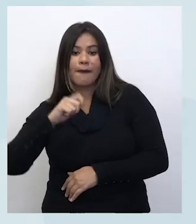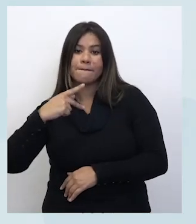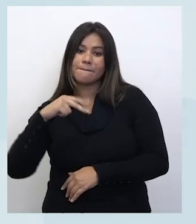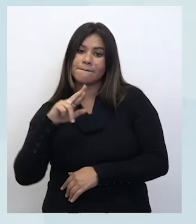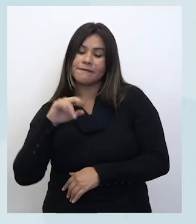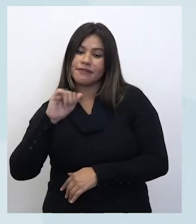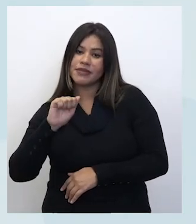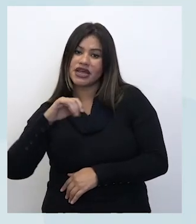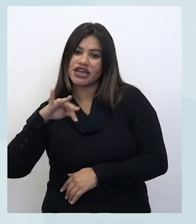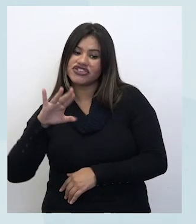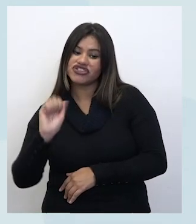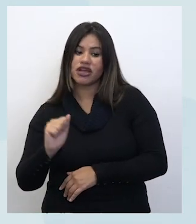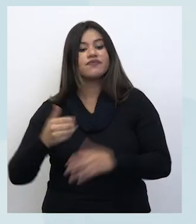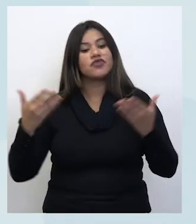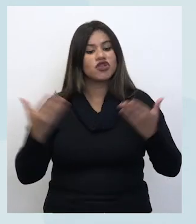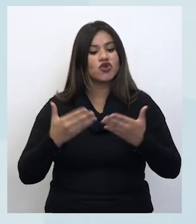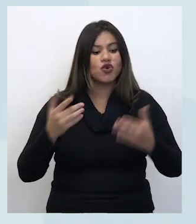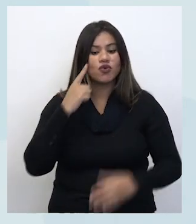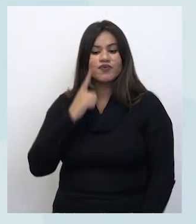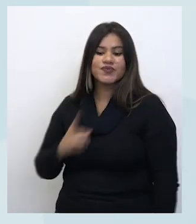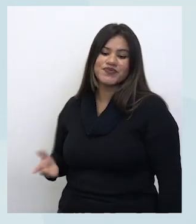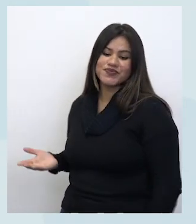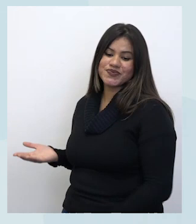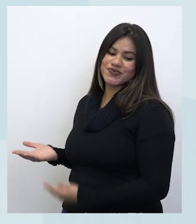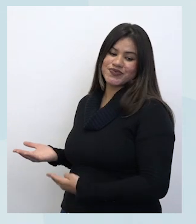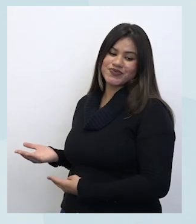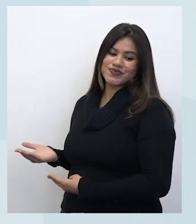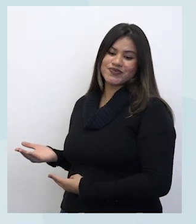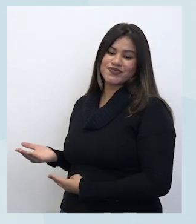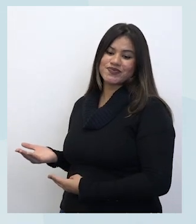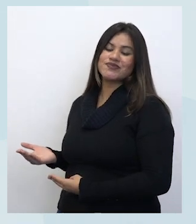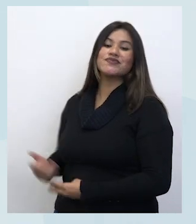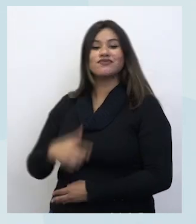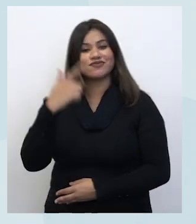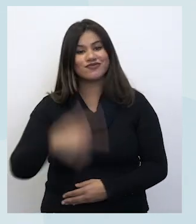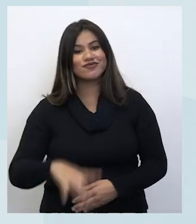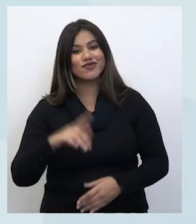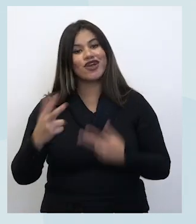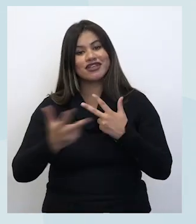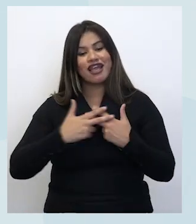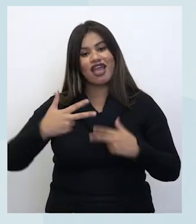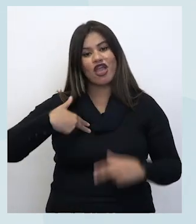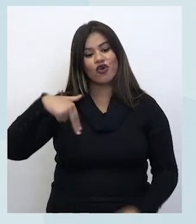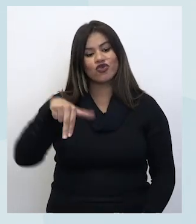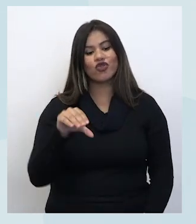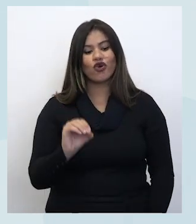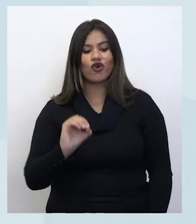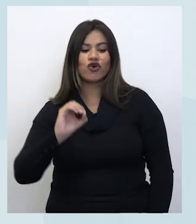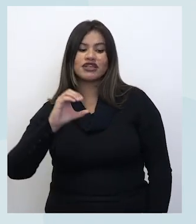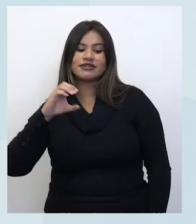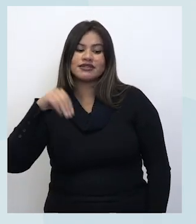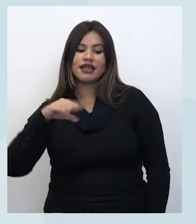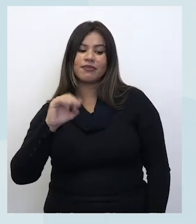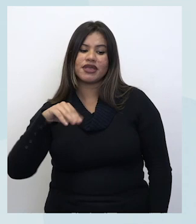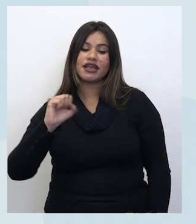quando vocês forem fazer esses compartilhamentos, que é eu no CMSP. Então, essa também é